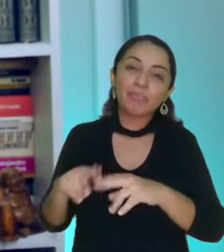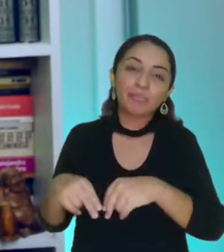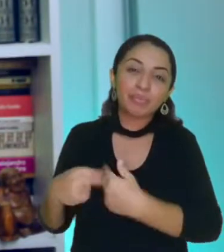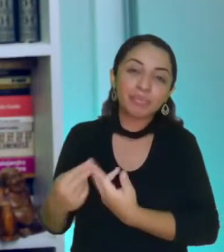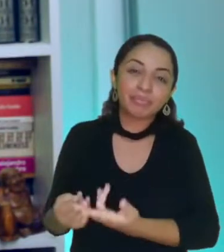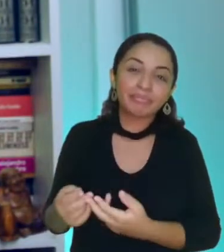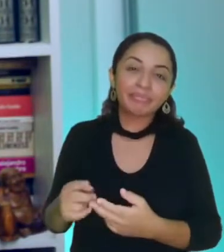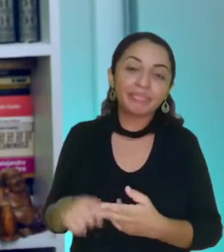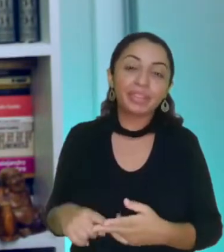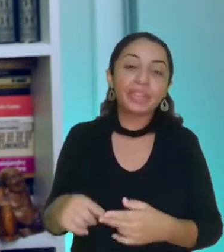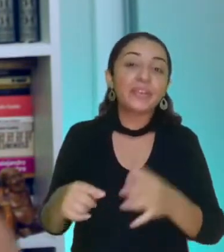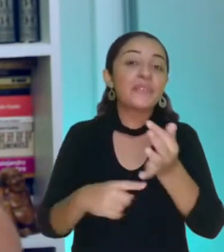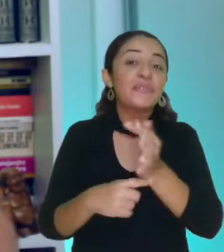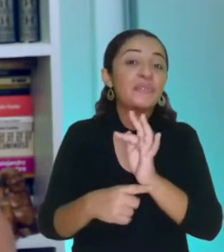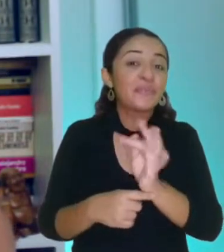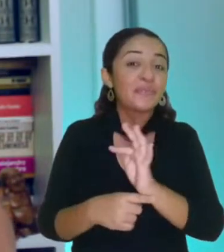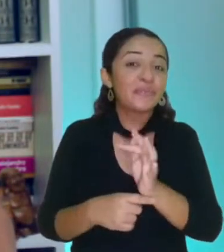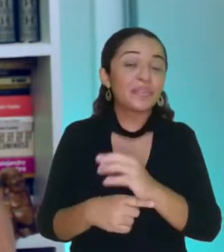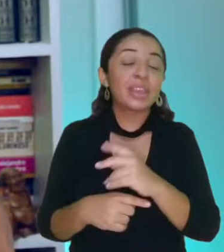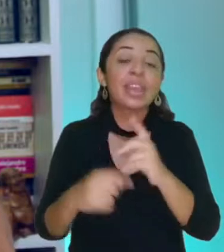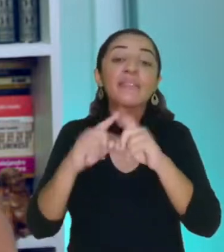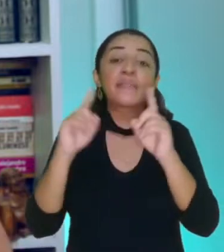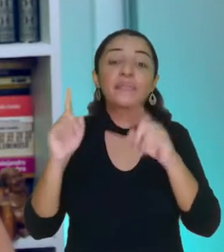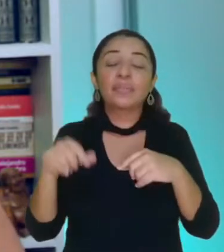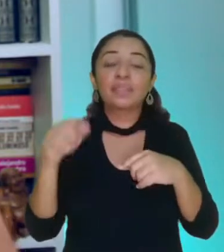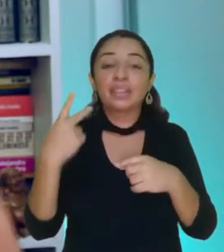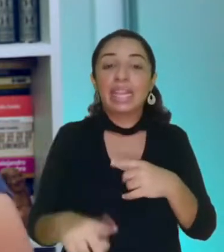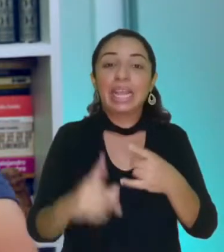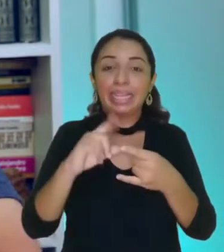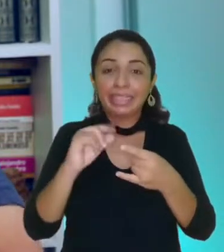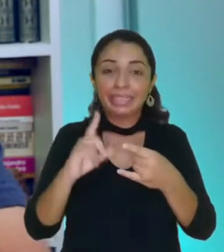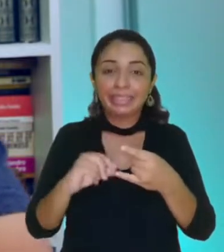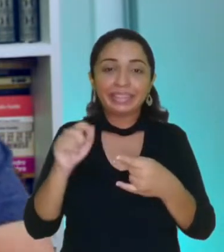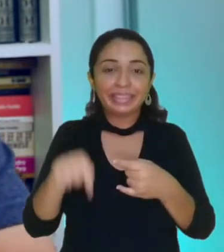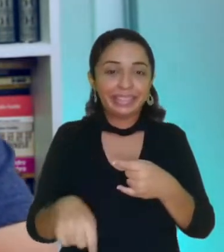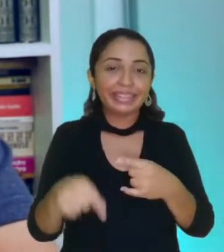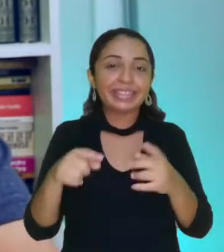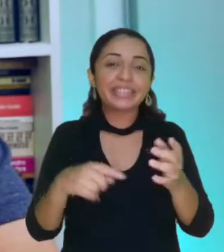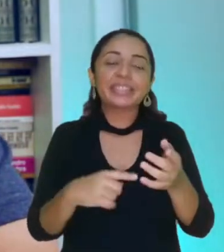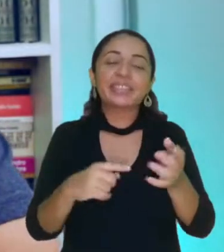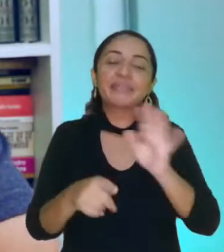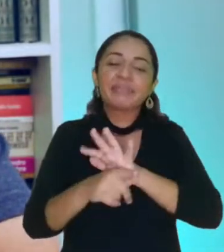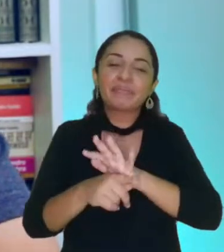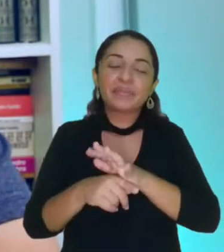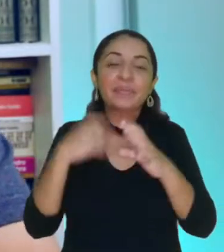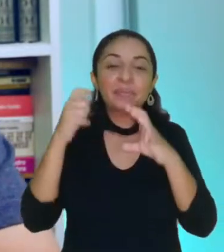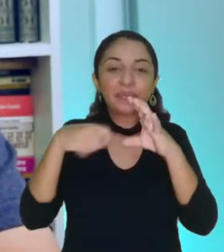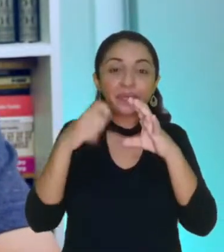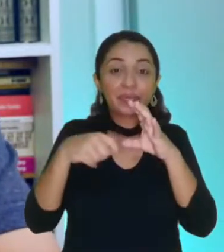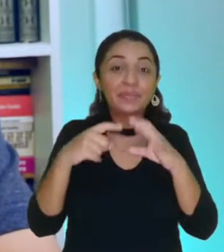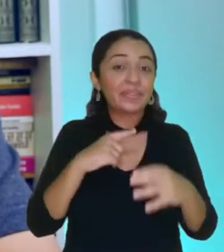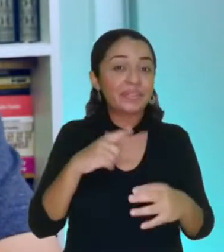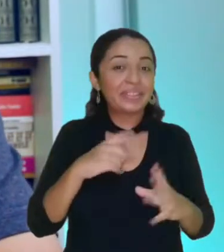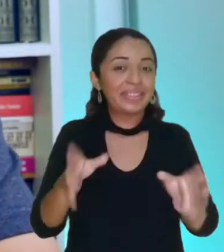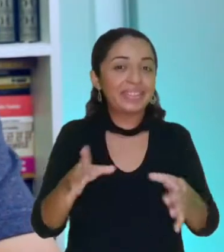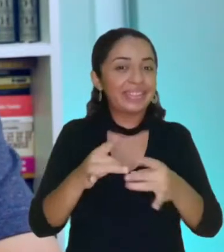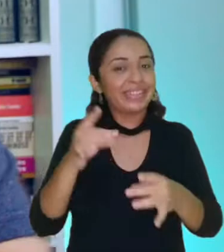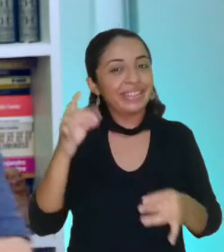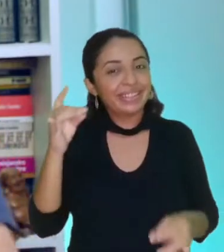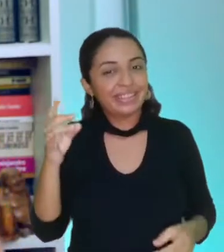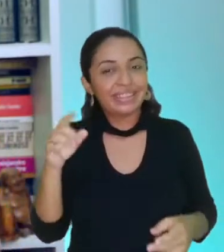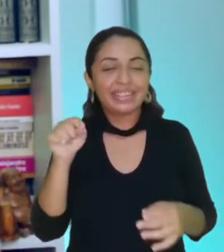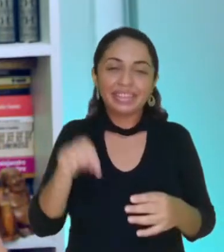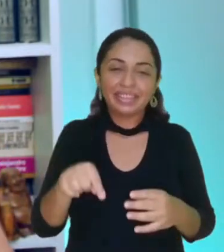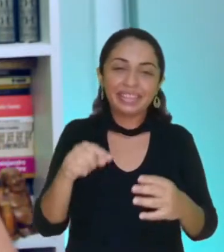sexuais. Tem vídeo aqui no canal sobre esse livro. Você pode conferir melhor os detalhes